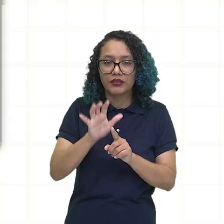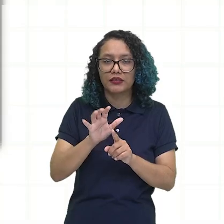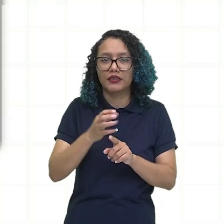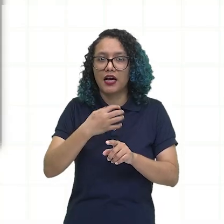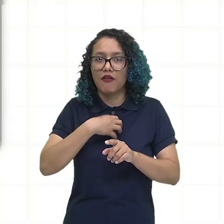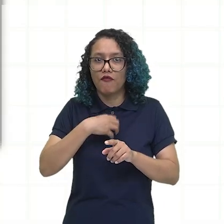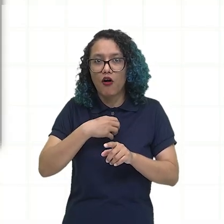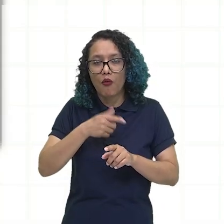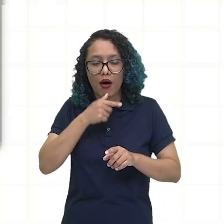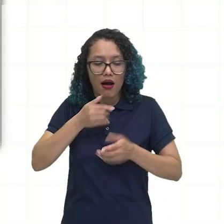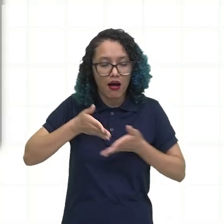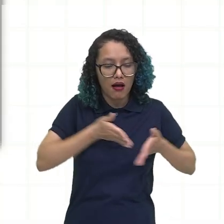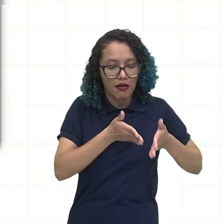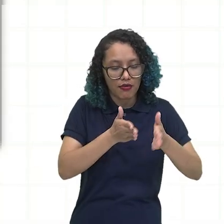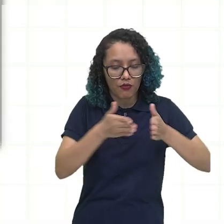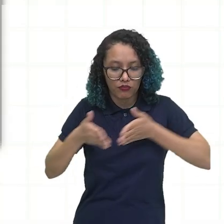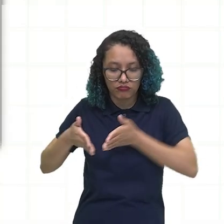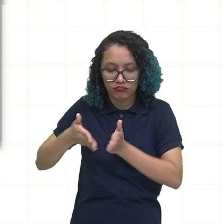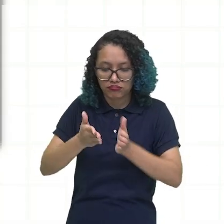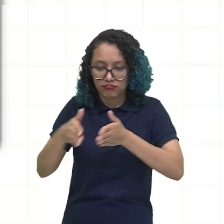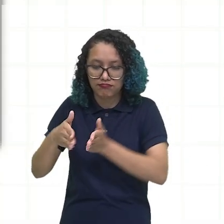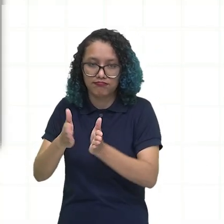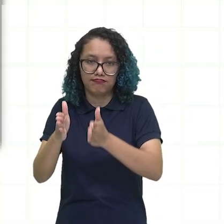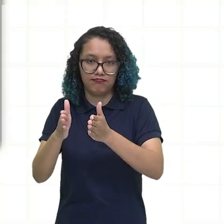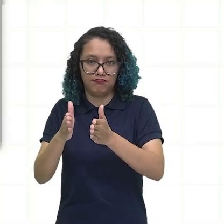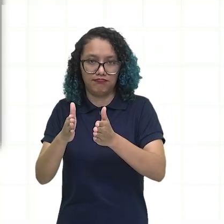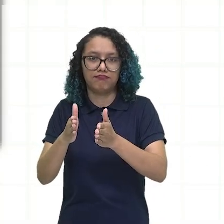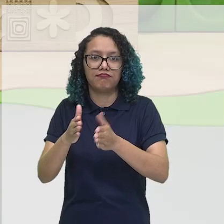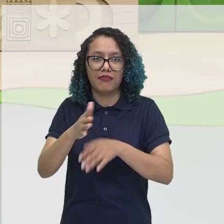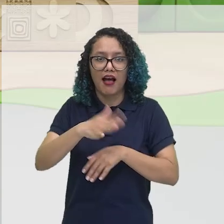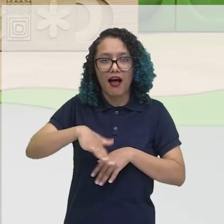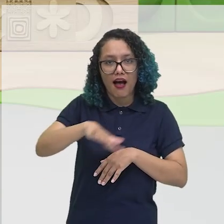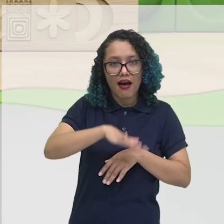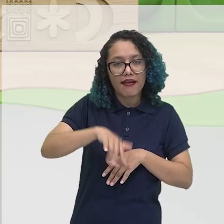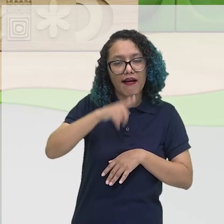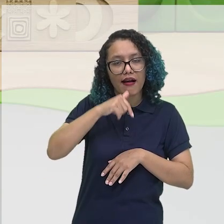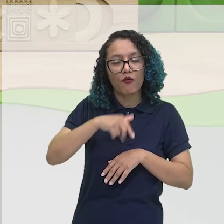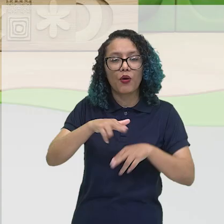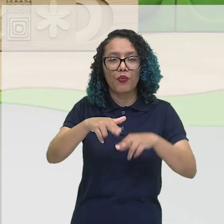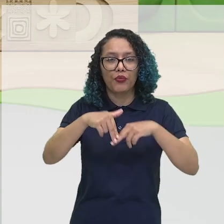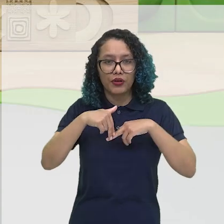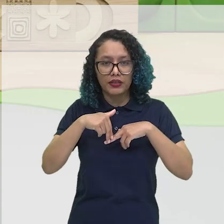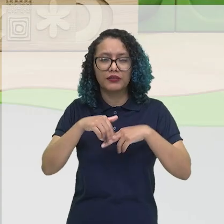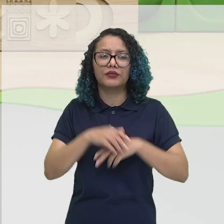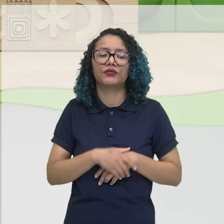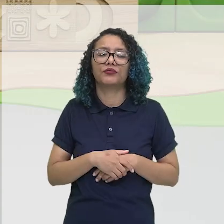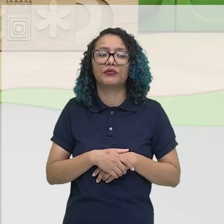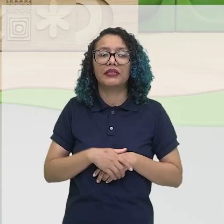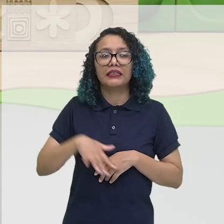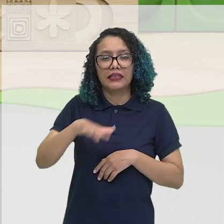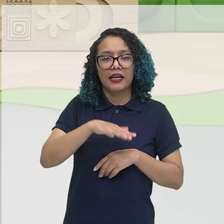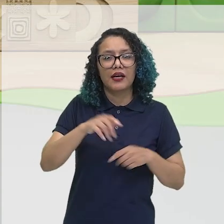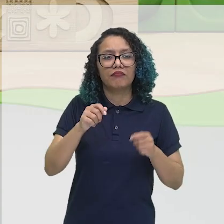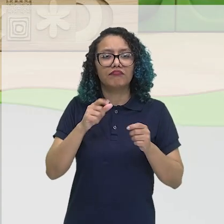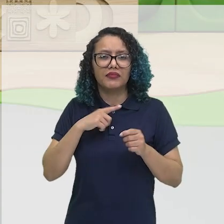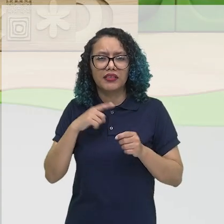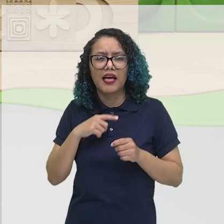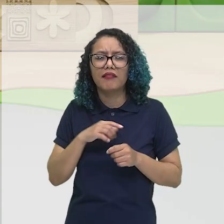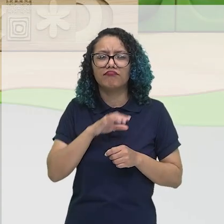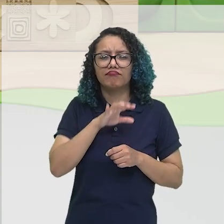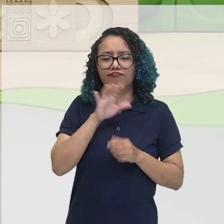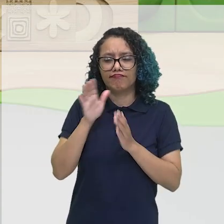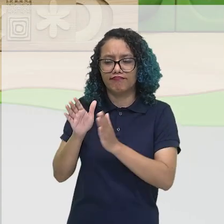certo? E é por isso que a bacia amazônica, ela pode ser dividida em 3